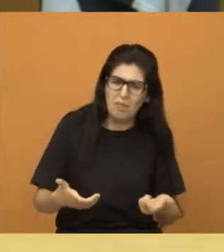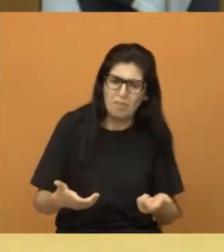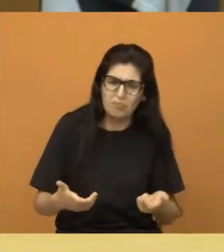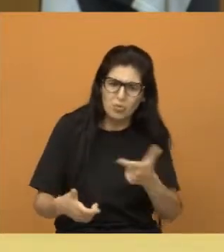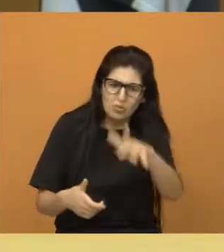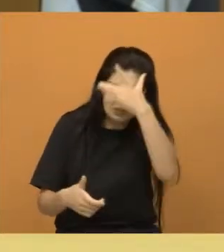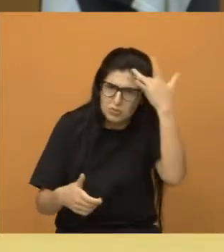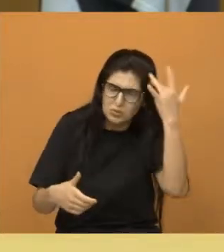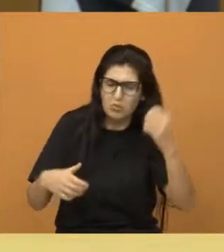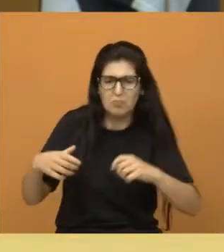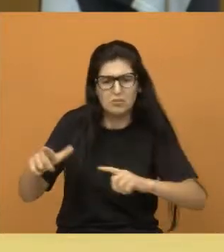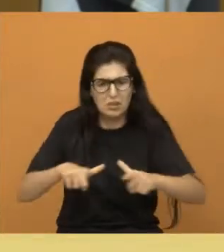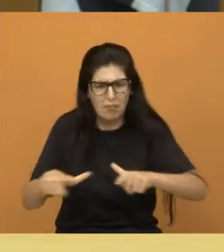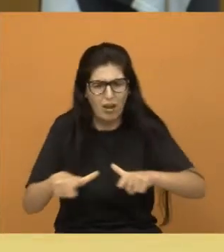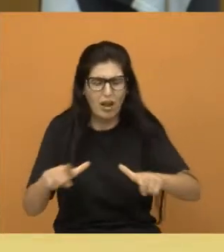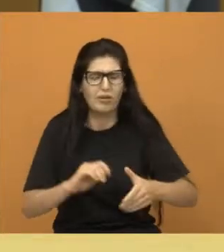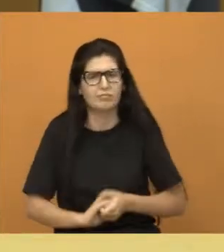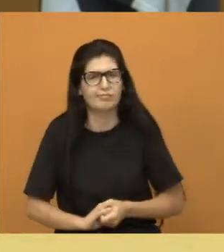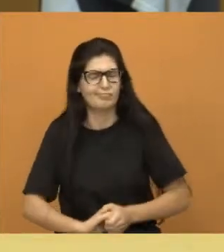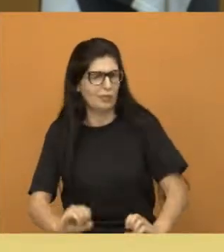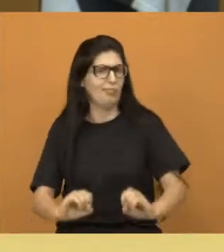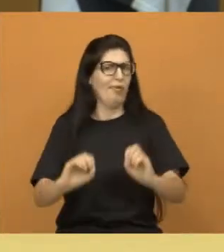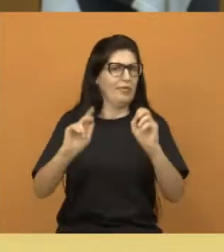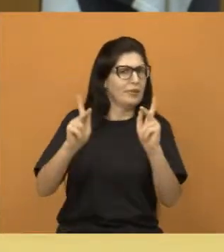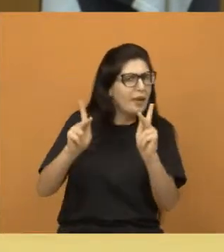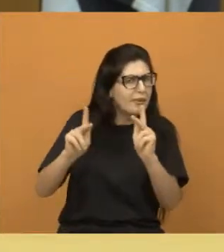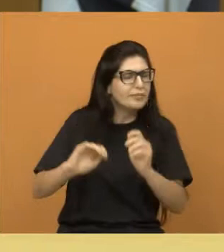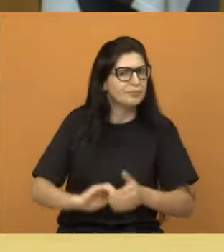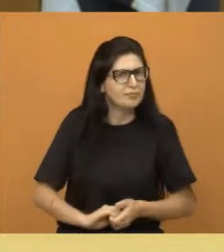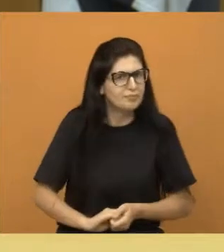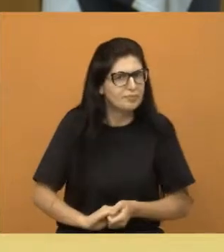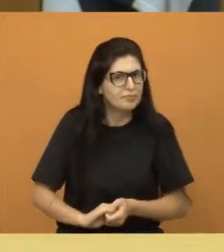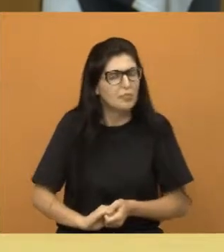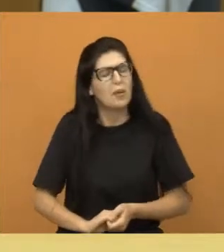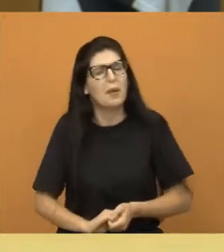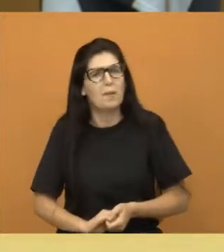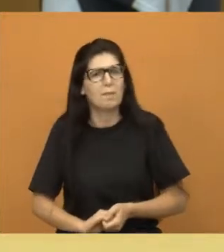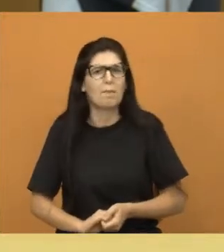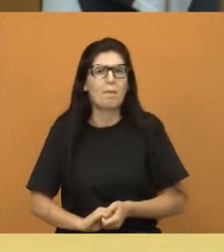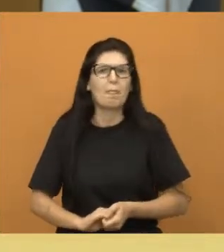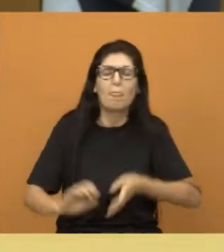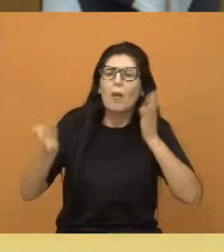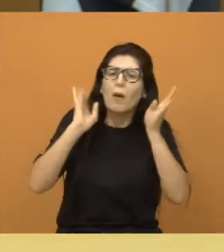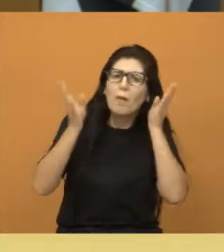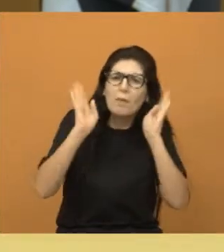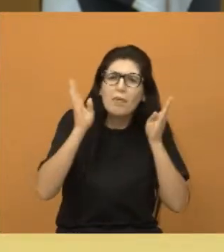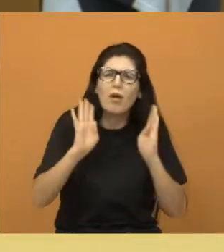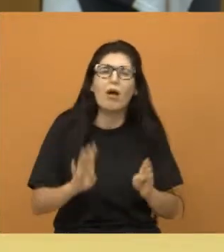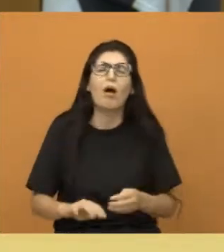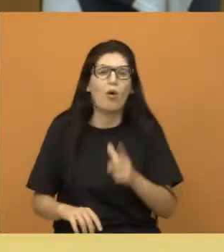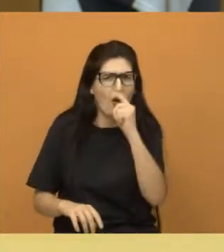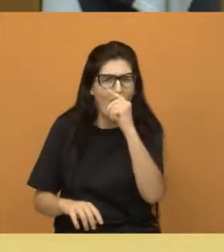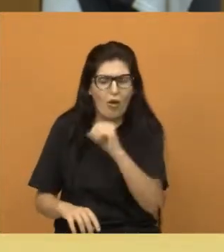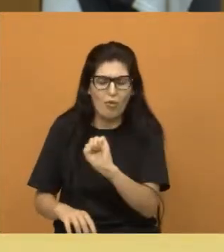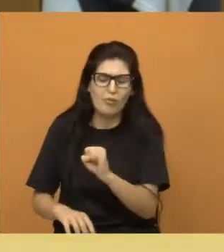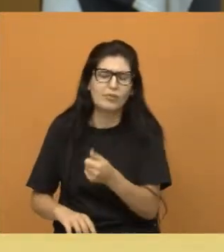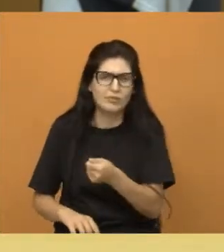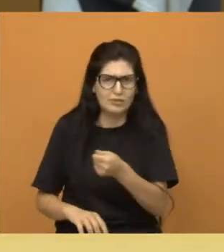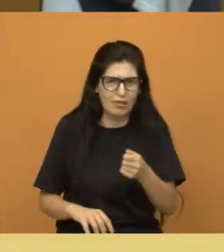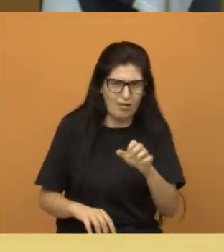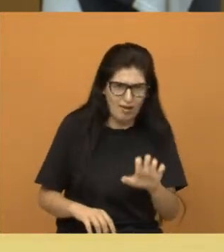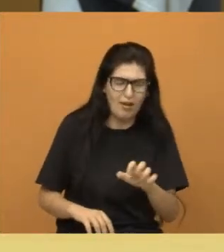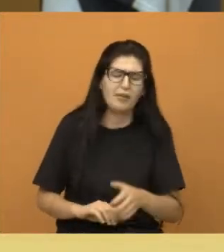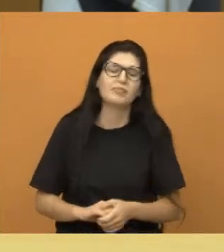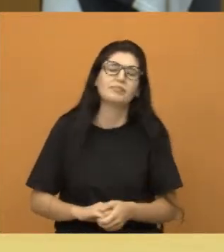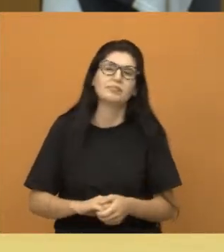efetividade. Gente, nós sabemos que os carros do SAI, eles andam praticamente de carro importado, né?